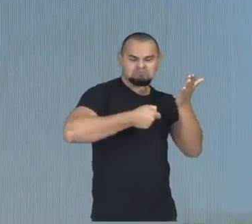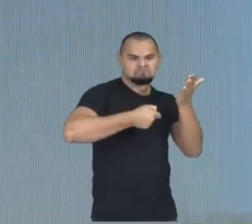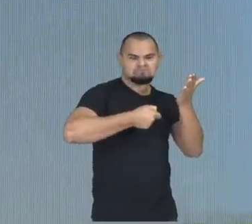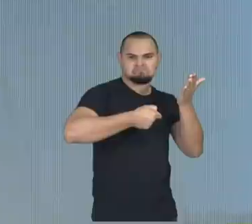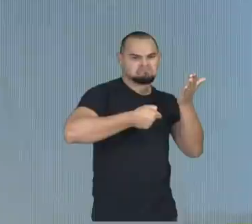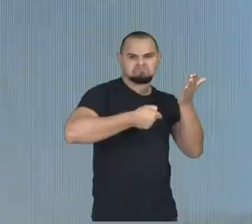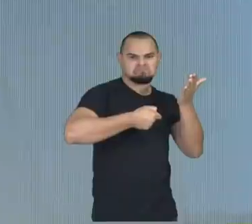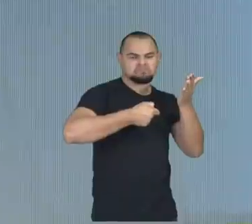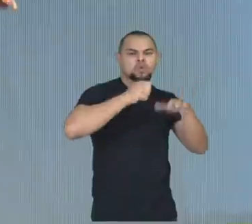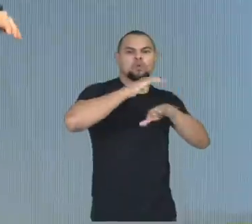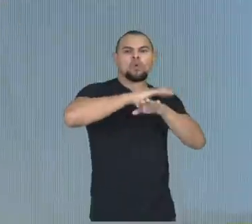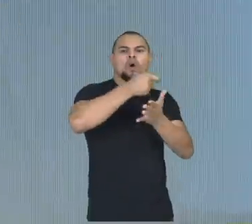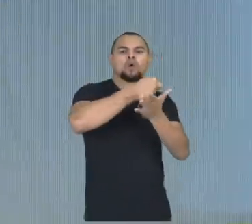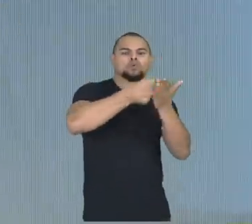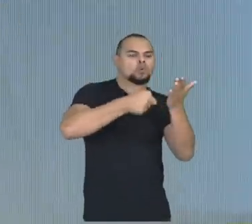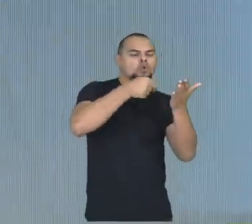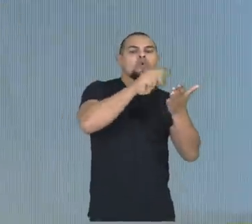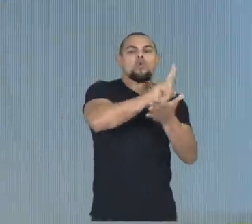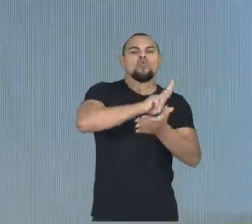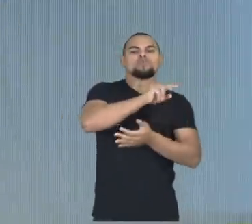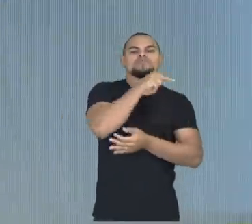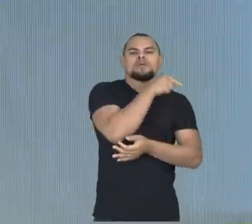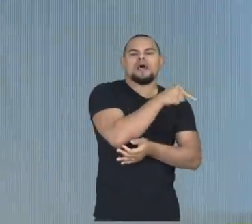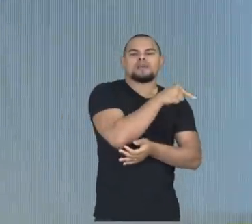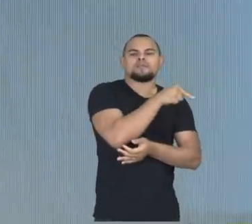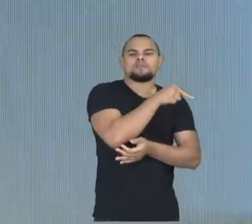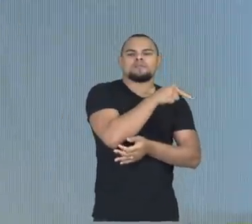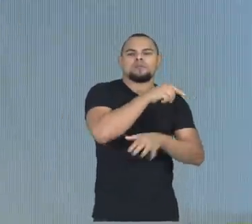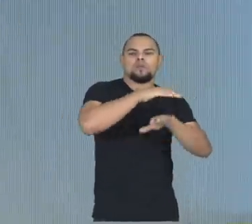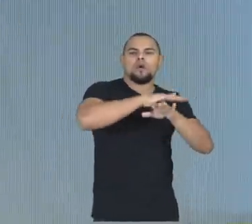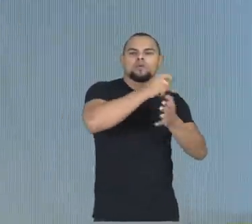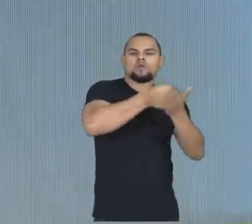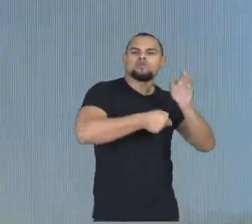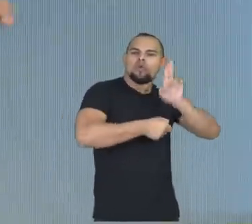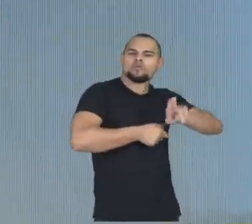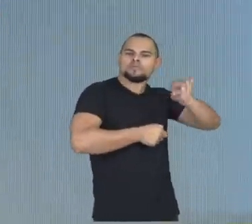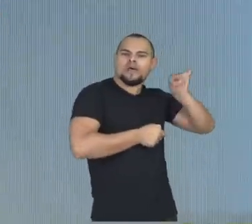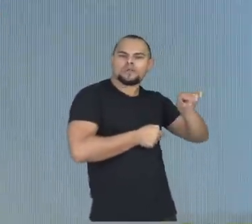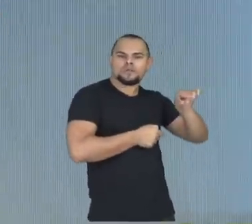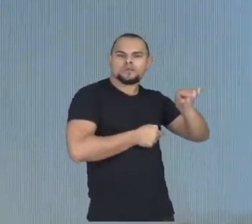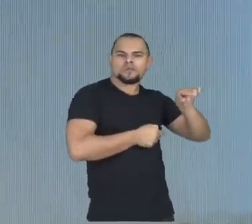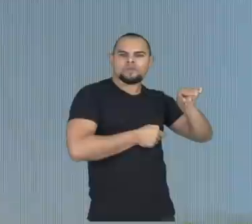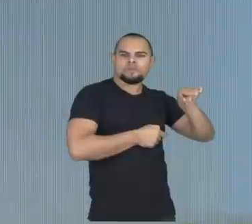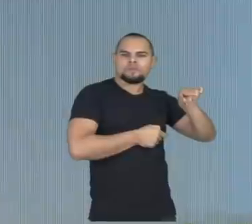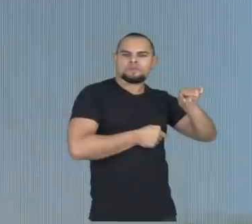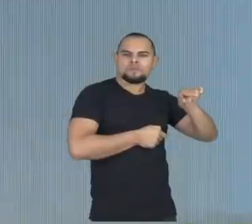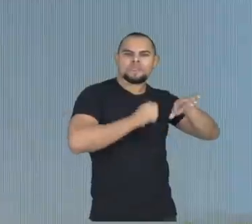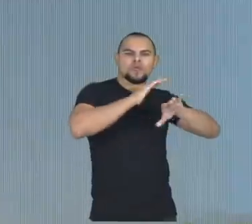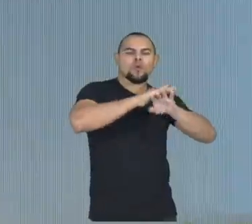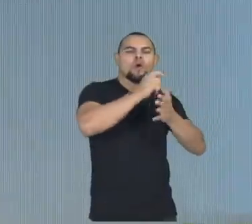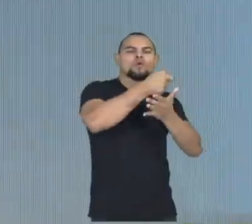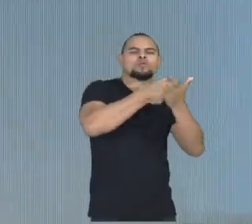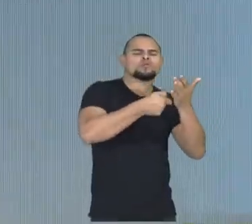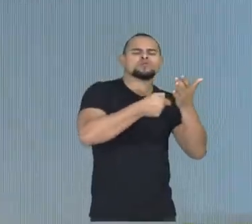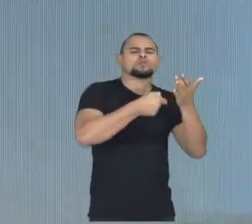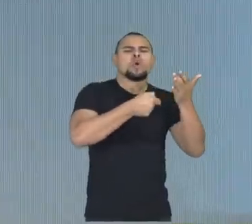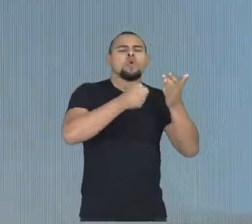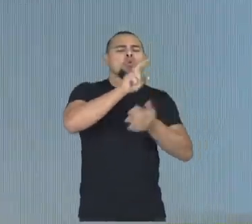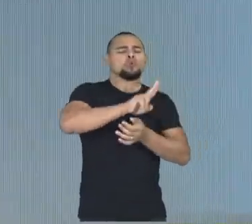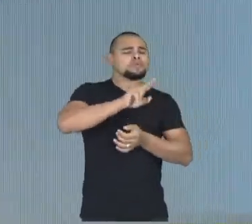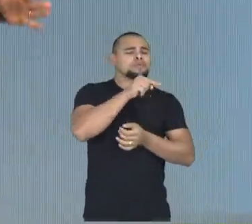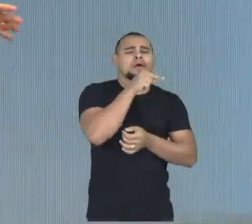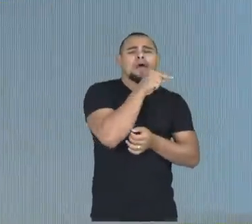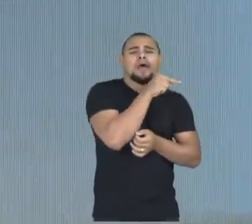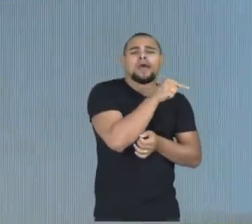O autor foi veículo, o autor foi uma mangueira. Por onde passa a água, o autor foi uma tubulação, o autor foi